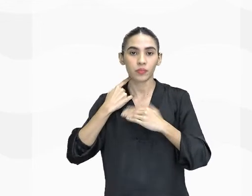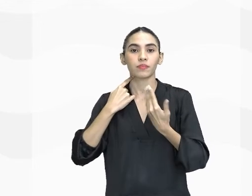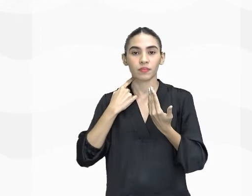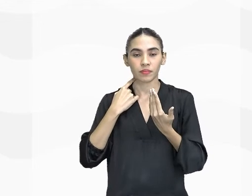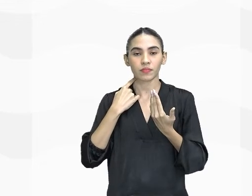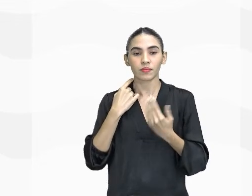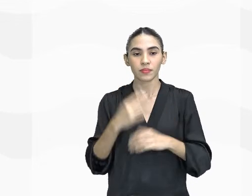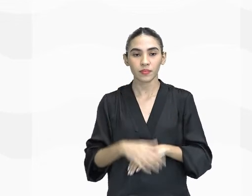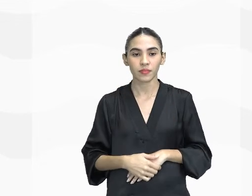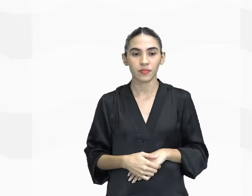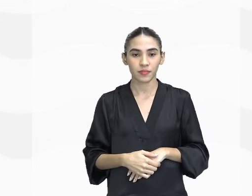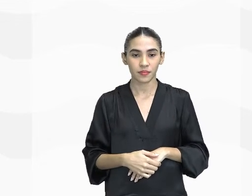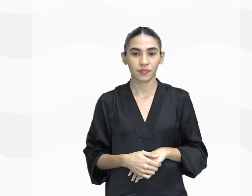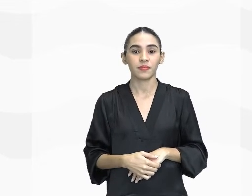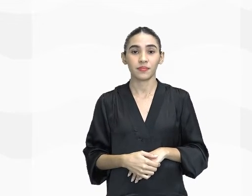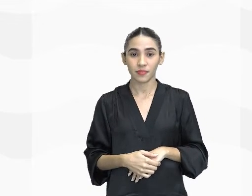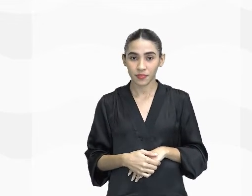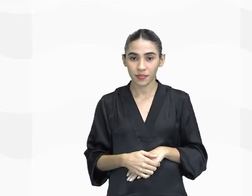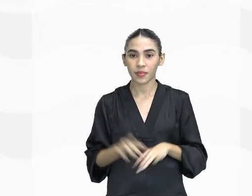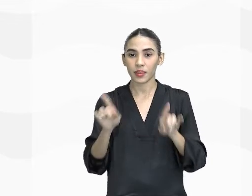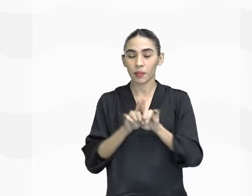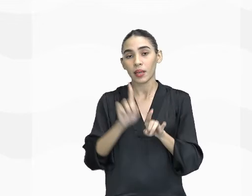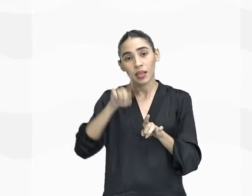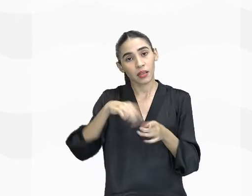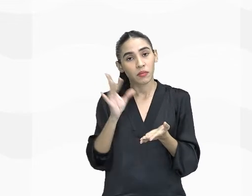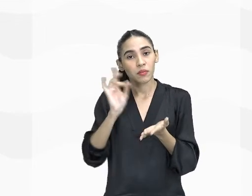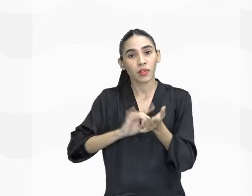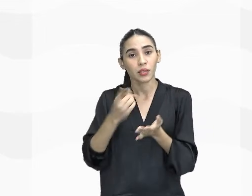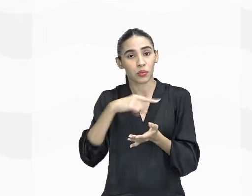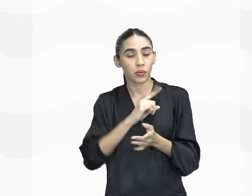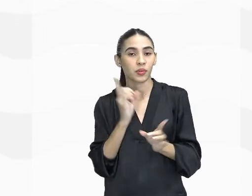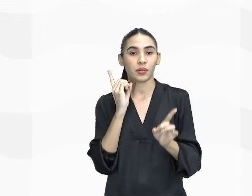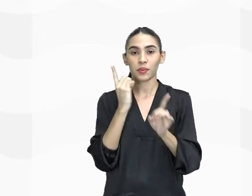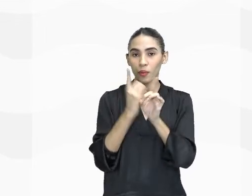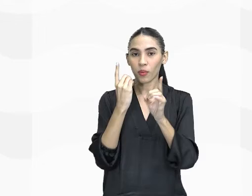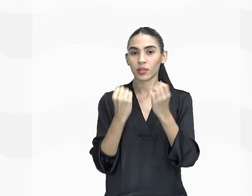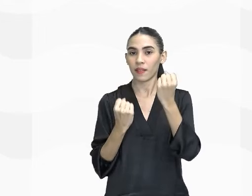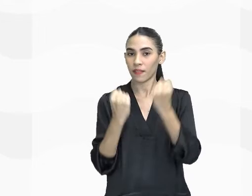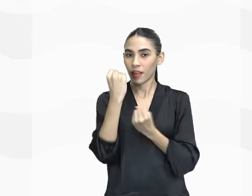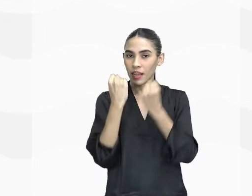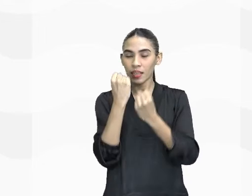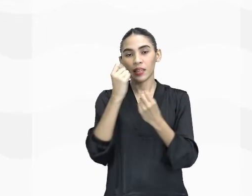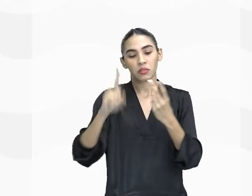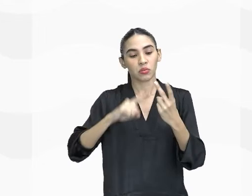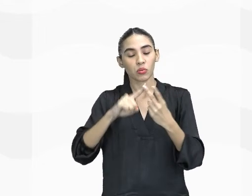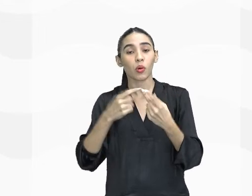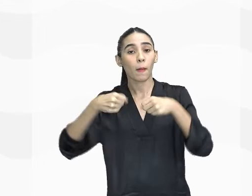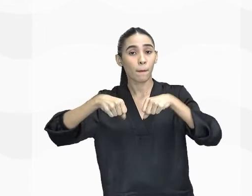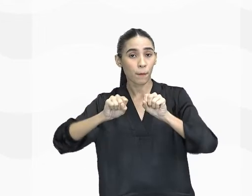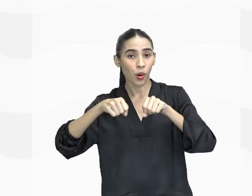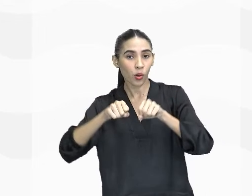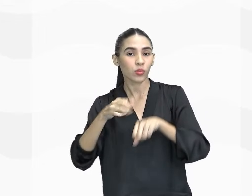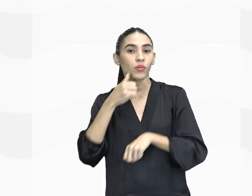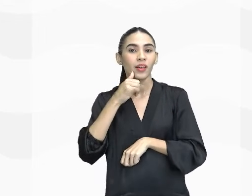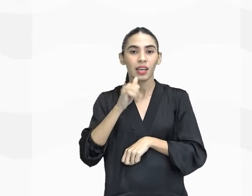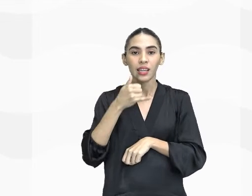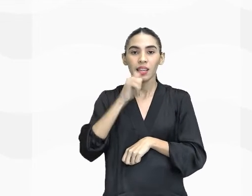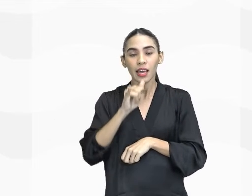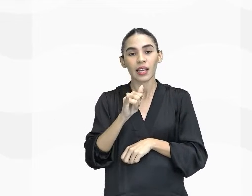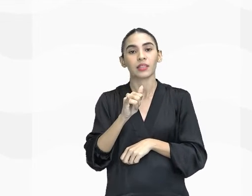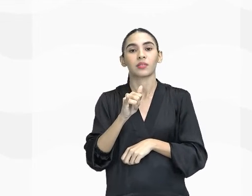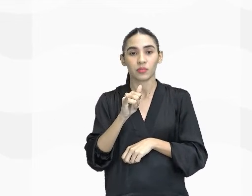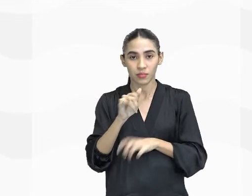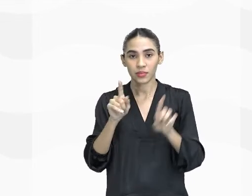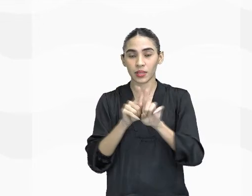do seu descarte, né? Exatamente. O que também já é uma realidade, a gente já encontra aí os veículos, né, tanto carros quanto motos elétricos ou